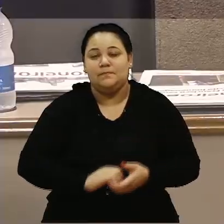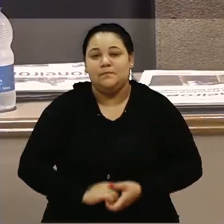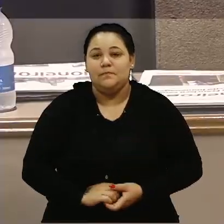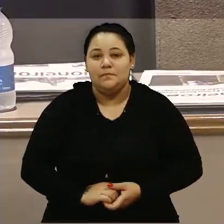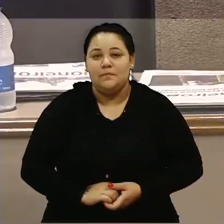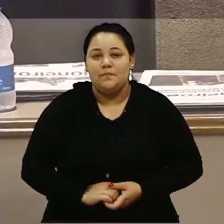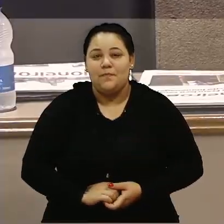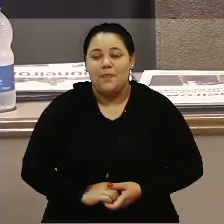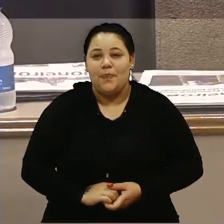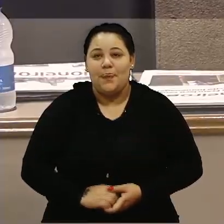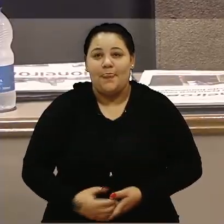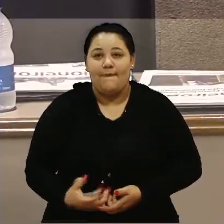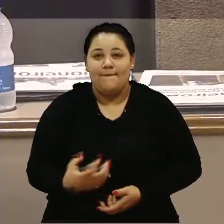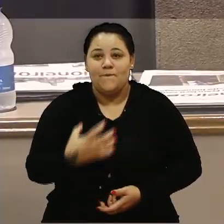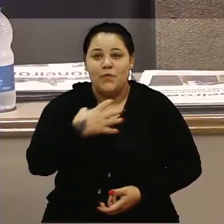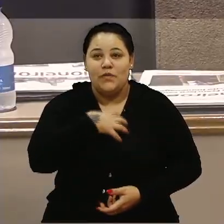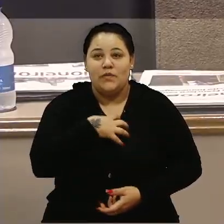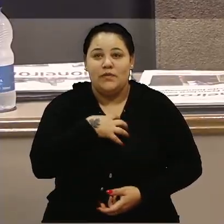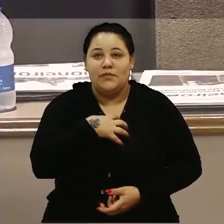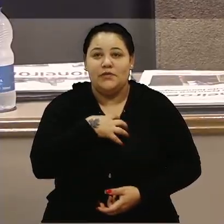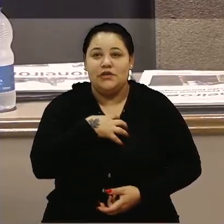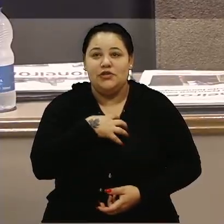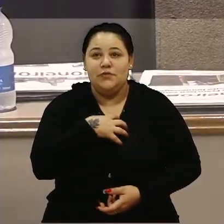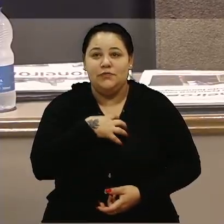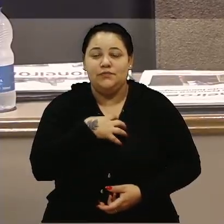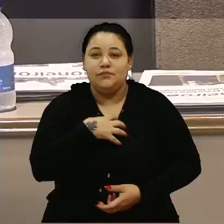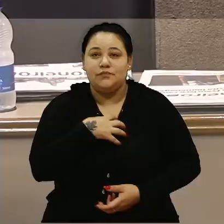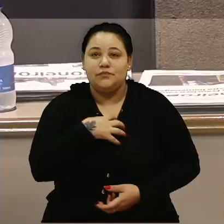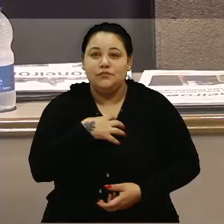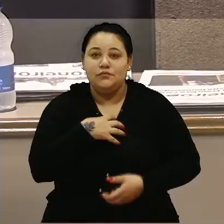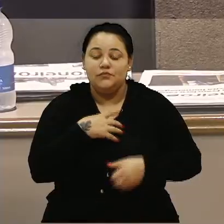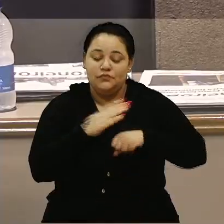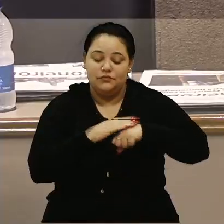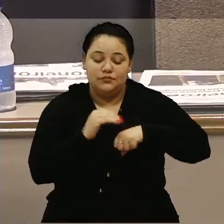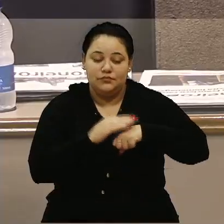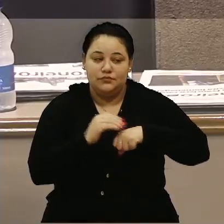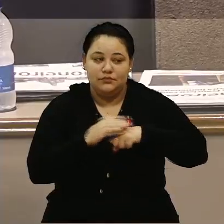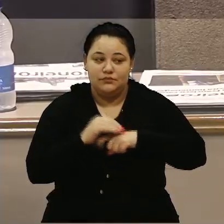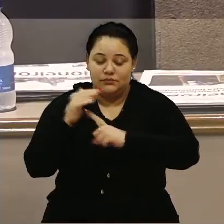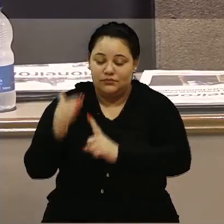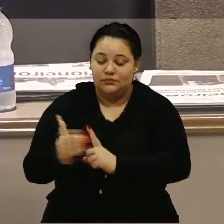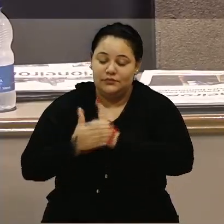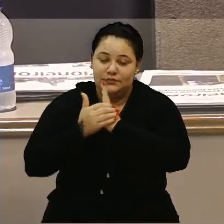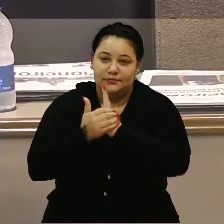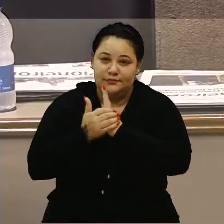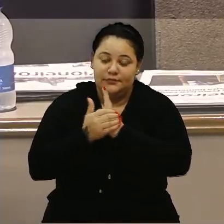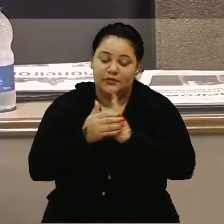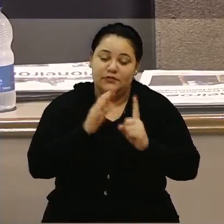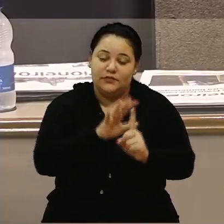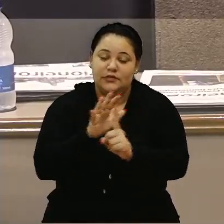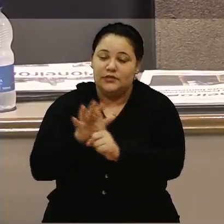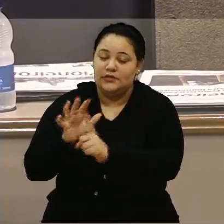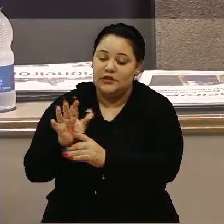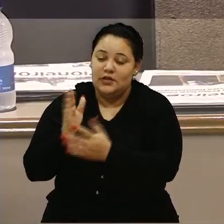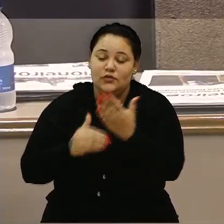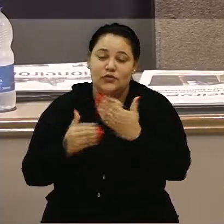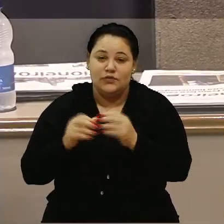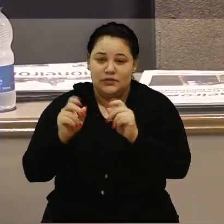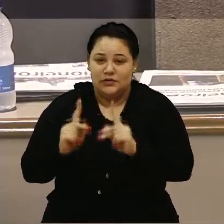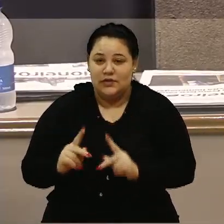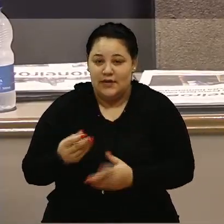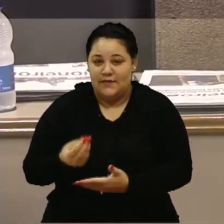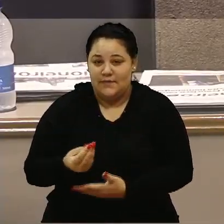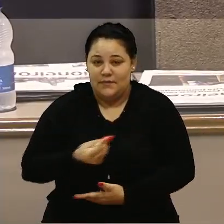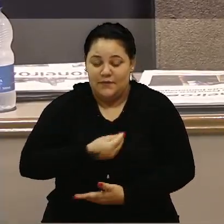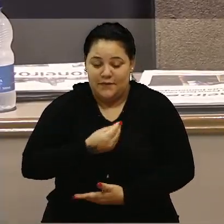Que o seu jeito amoroso e acolhedor de perceber o outro influencia a todos os que aqui ficam.